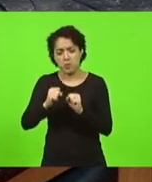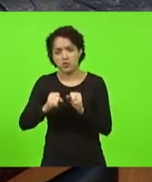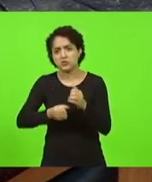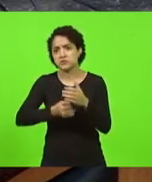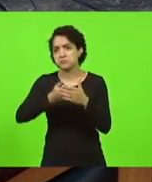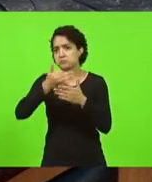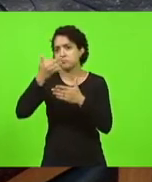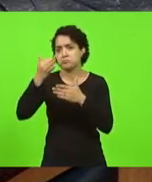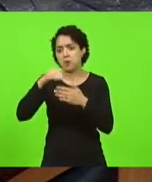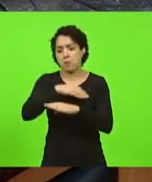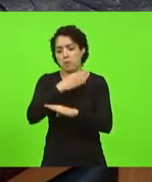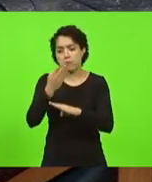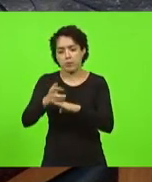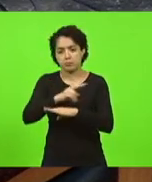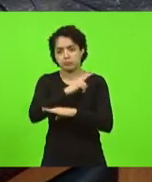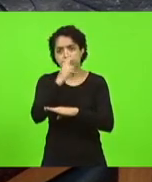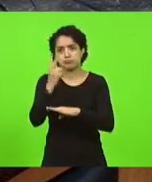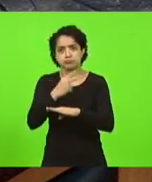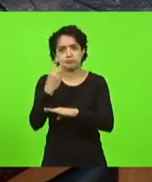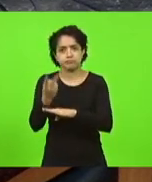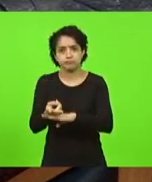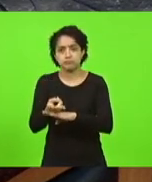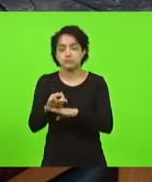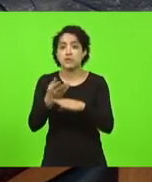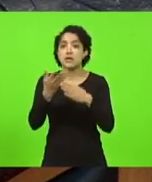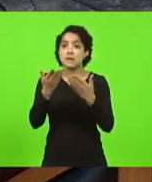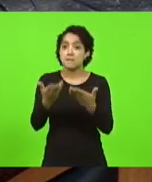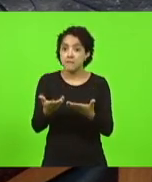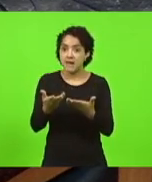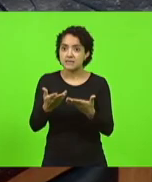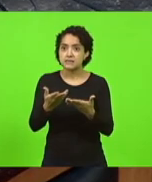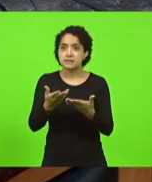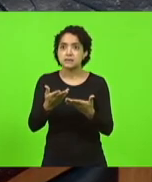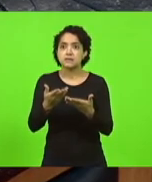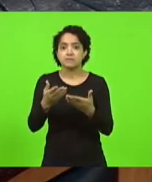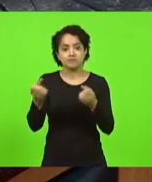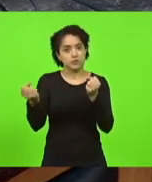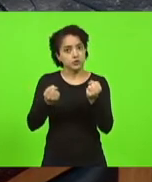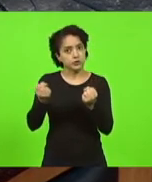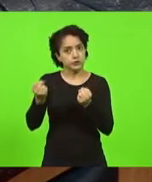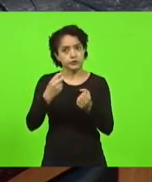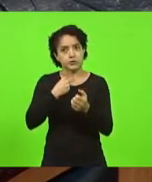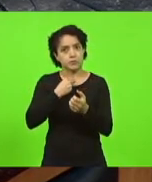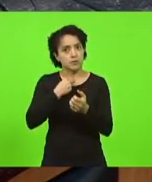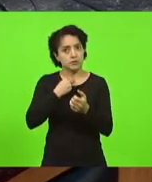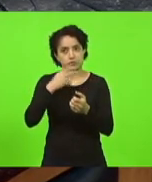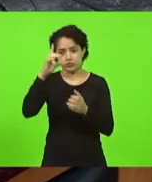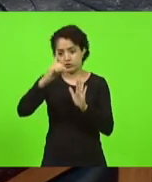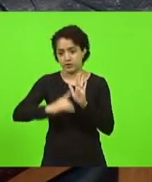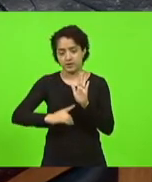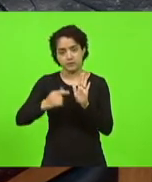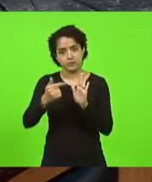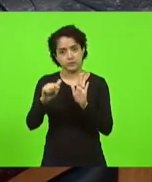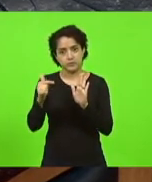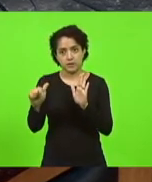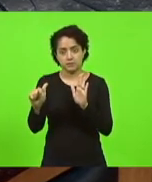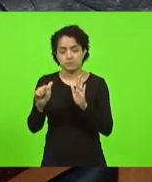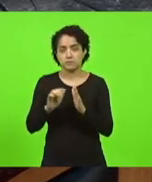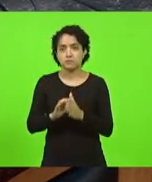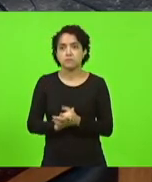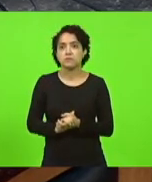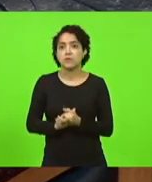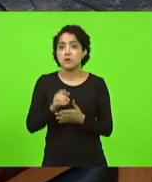2, 3, 4, cair no chão de bêbado, mas não tem o direito de dirigir. Não tem. Certo?